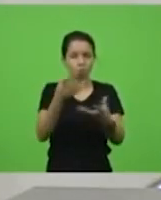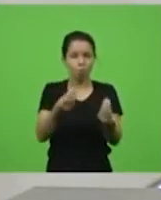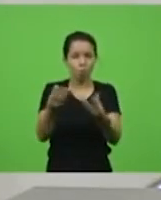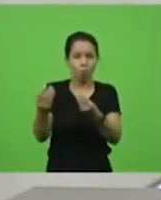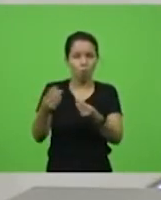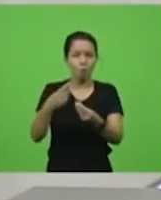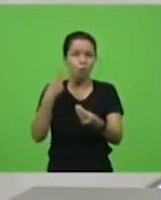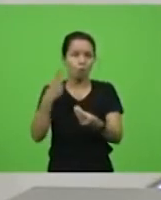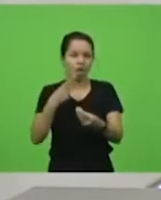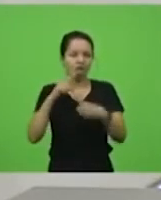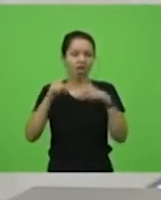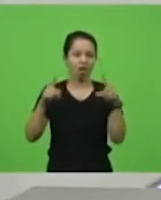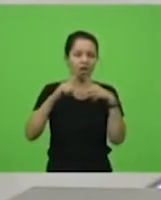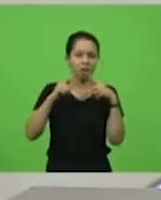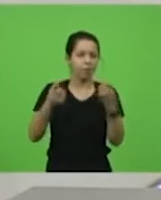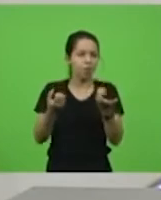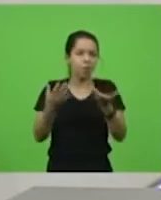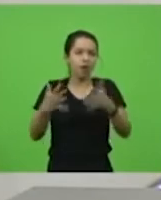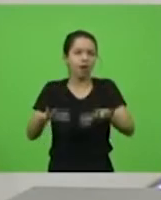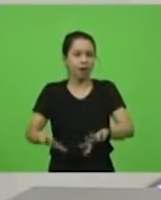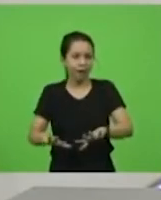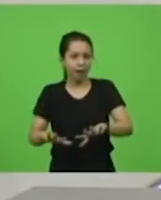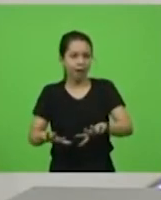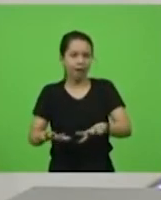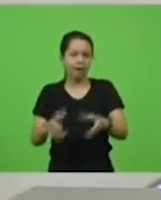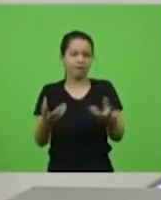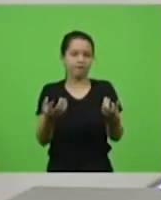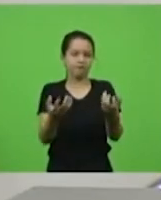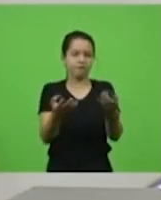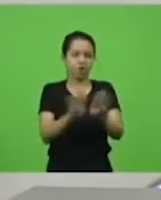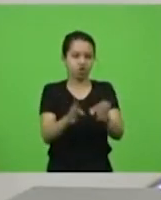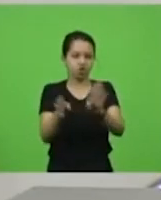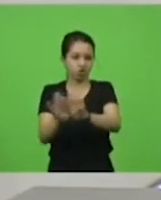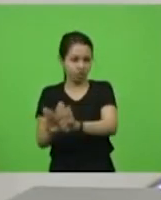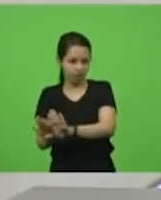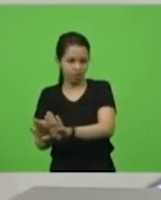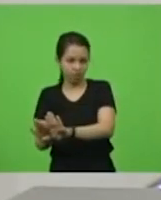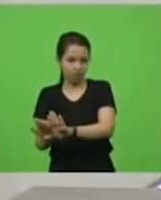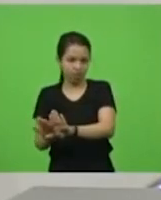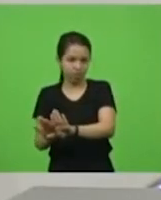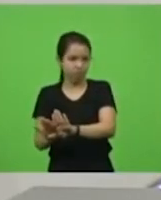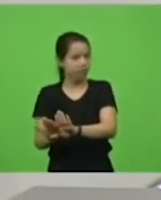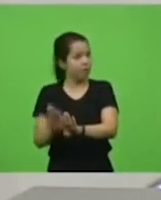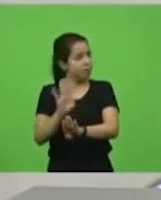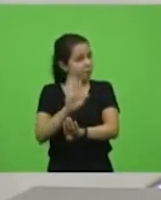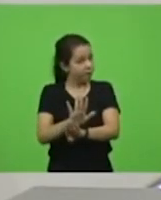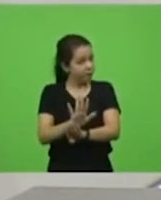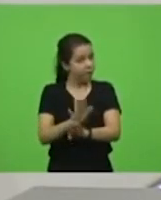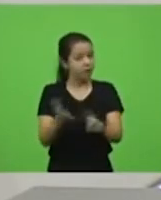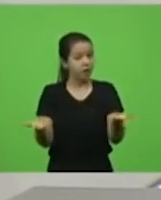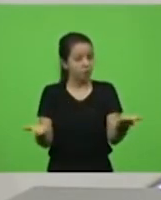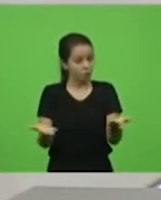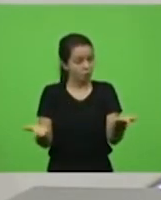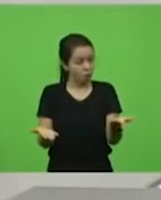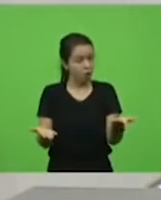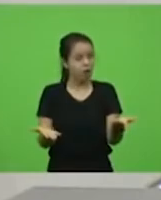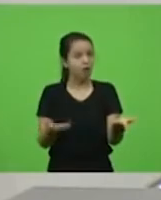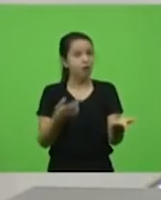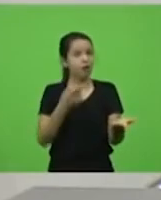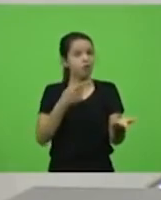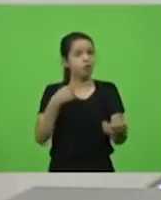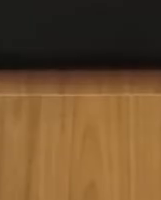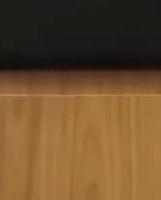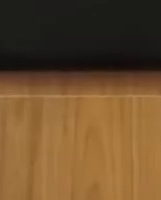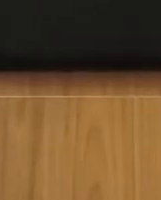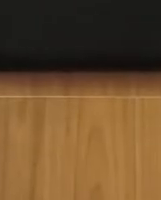querem aquilo, por causa do problema econômico. Mas não, estamos falando ainda de colapso. E o pior colapso que Santa Catarina está